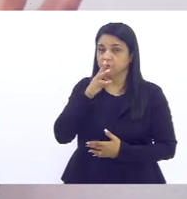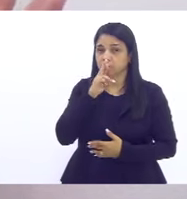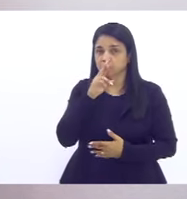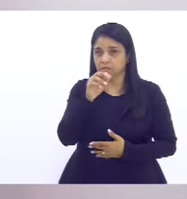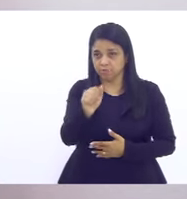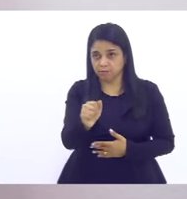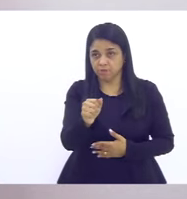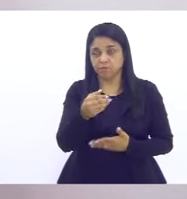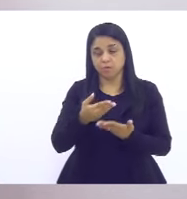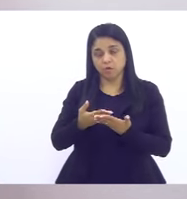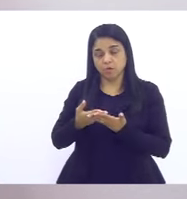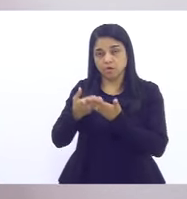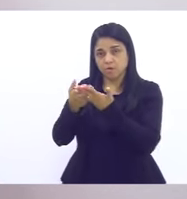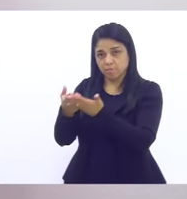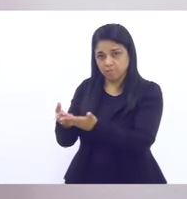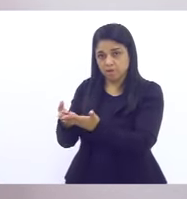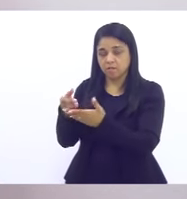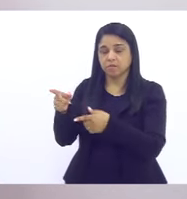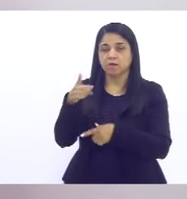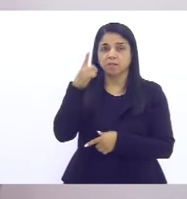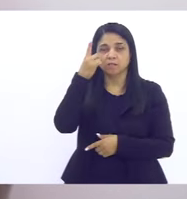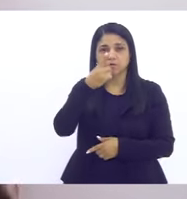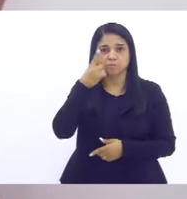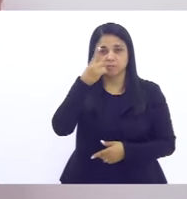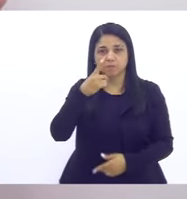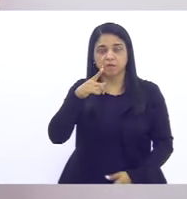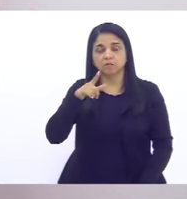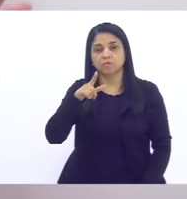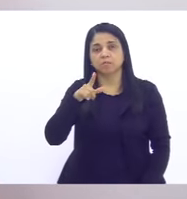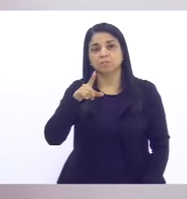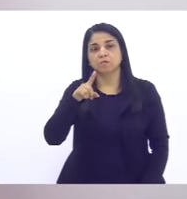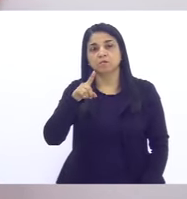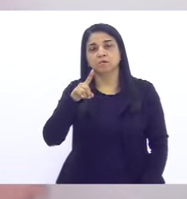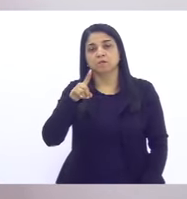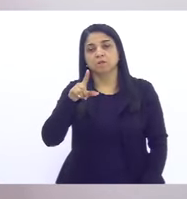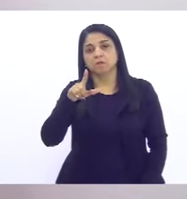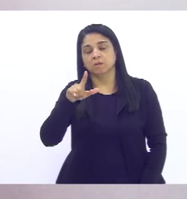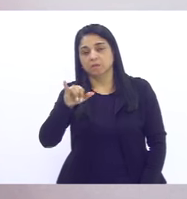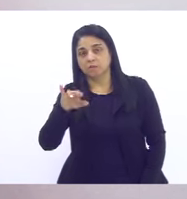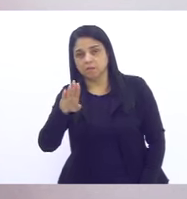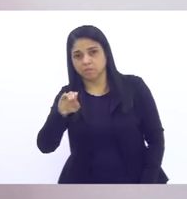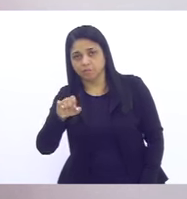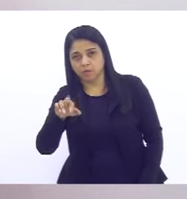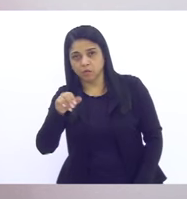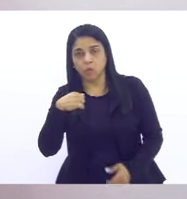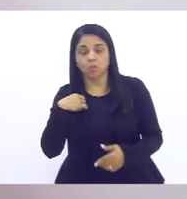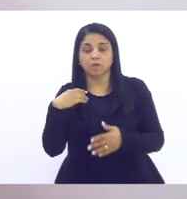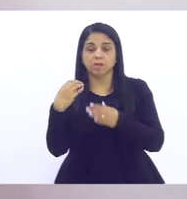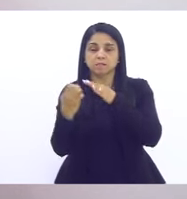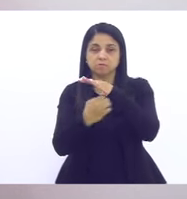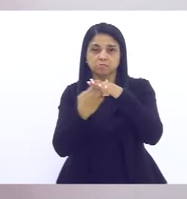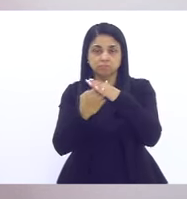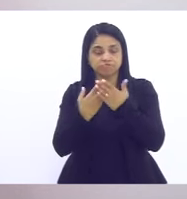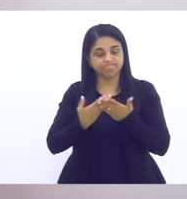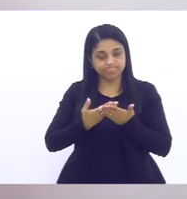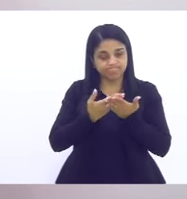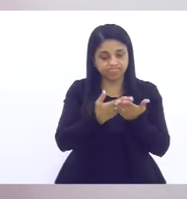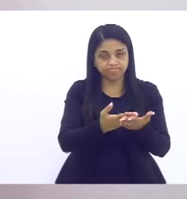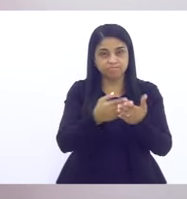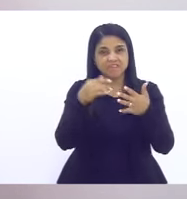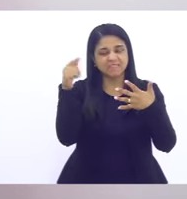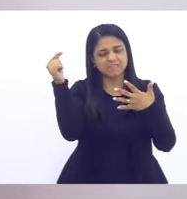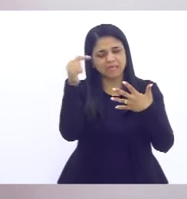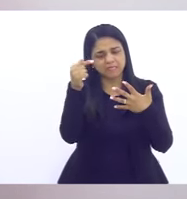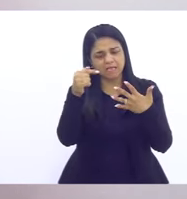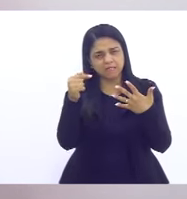encaminhamento ao deputado Daniel Librelon para que as empresas possam encaminhar essas informações detalhadas, né,